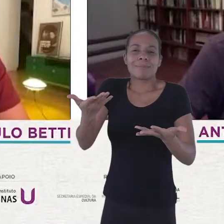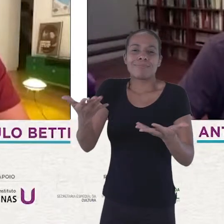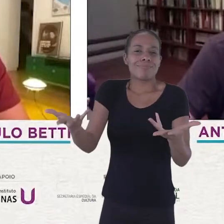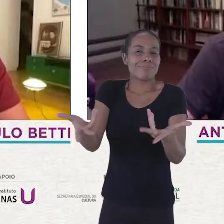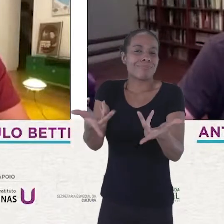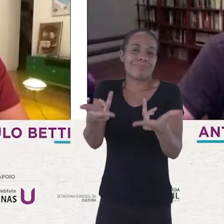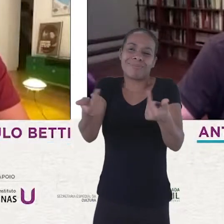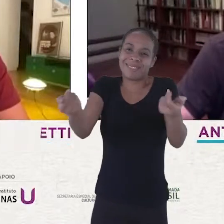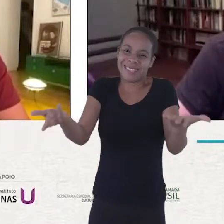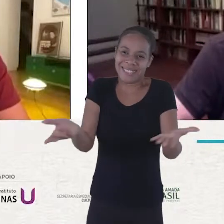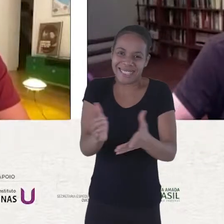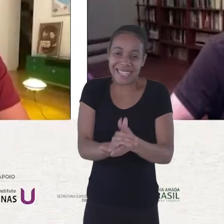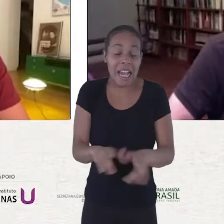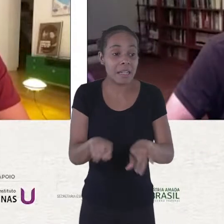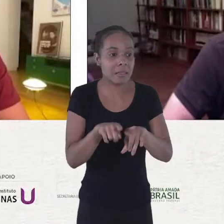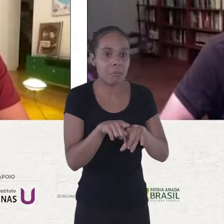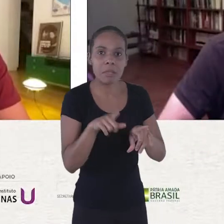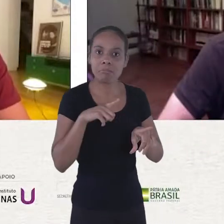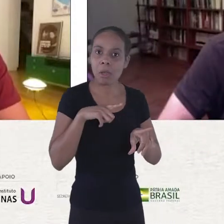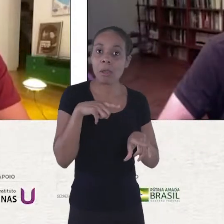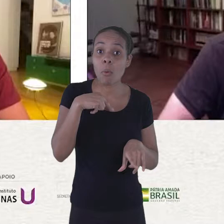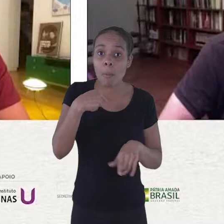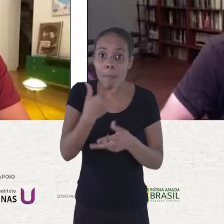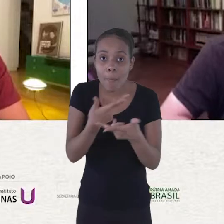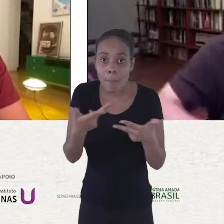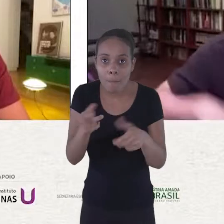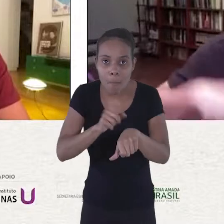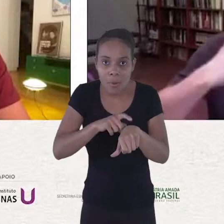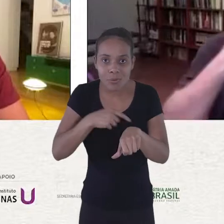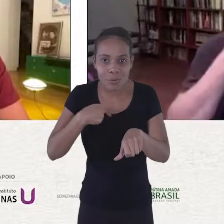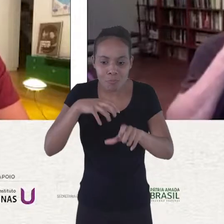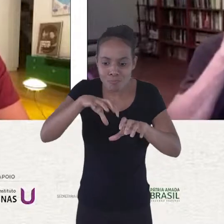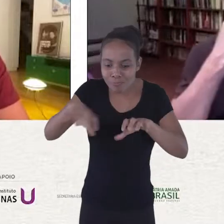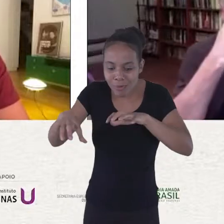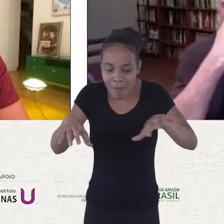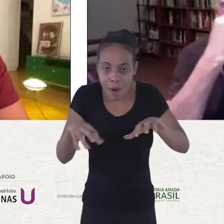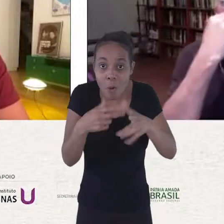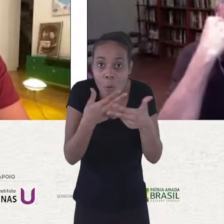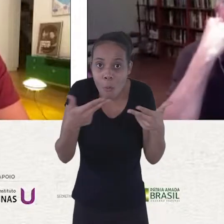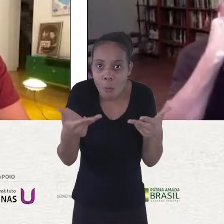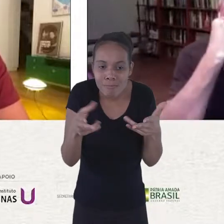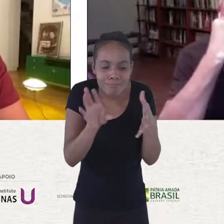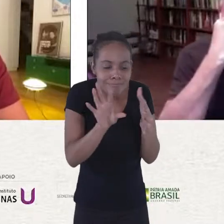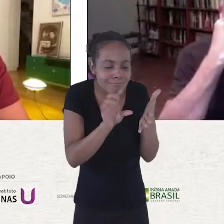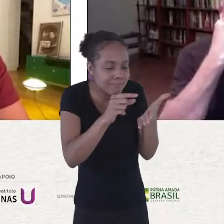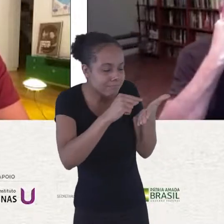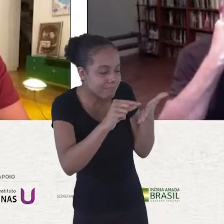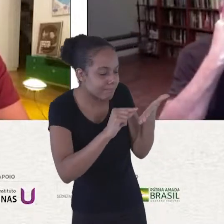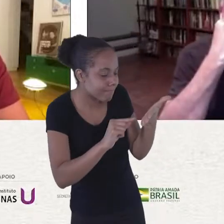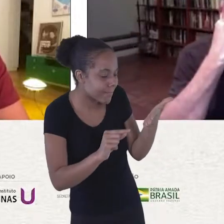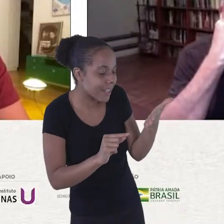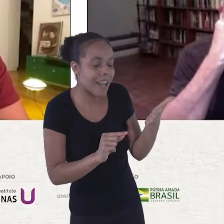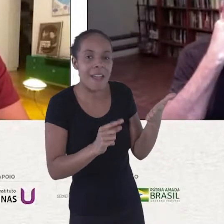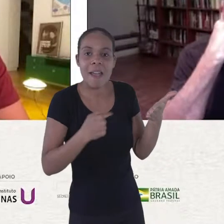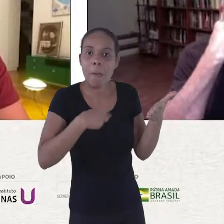E teve uma hora que eu fui separando só coisas que eu achava que era pura poesia. Aí você começa dizendo